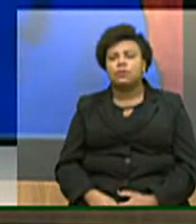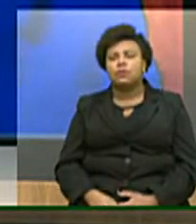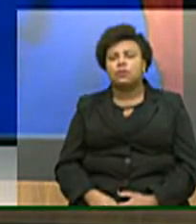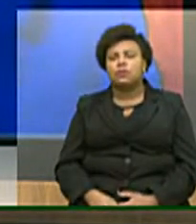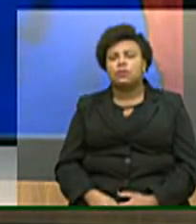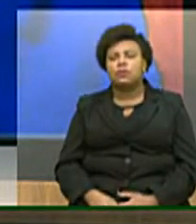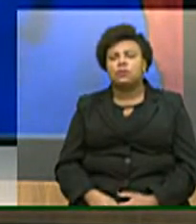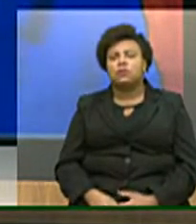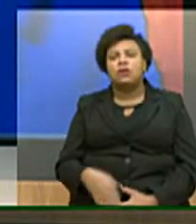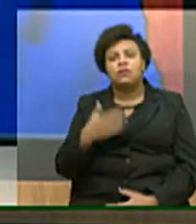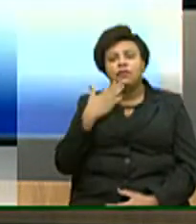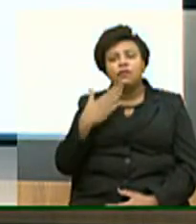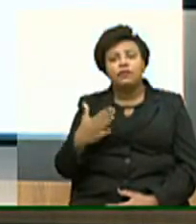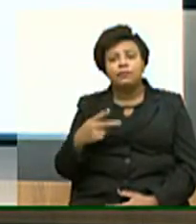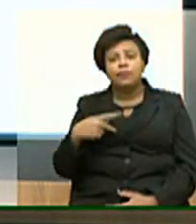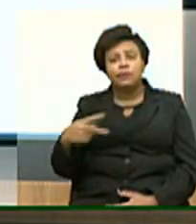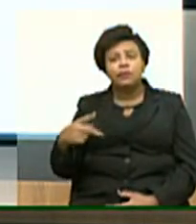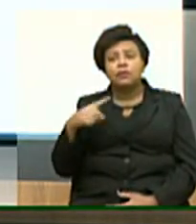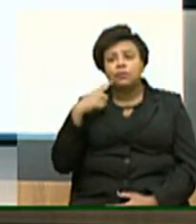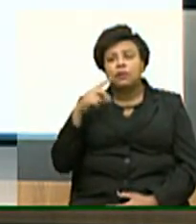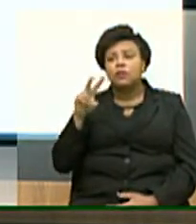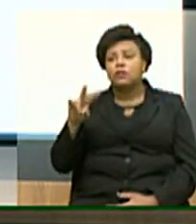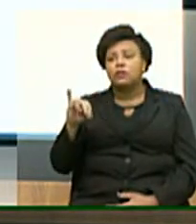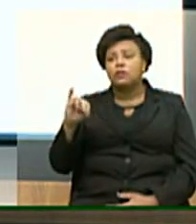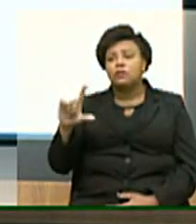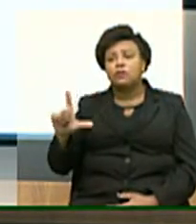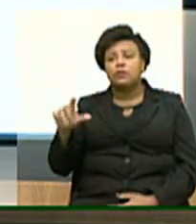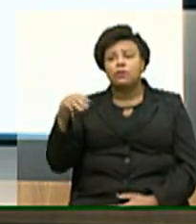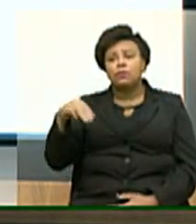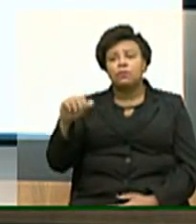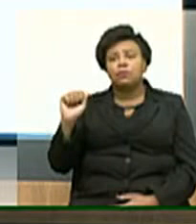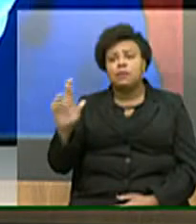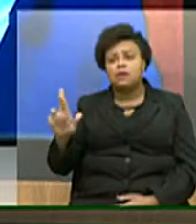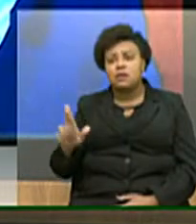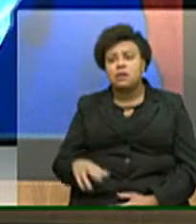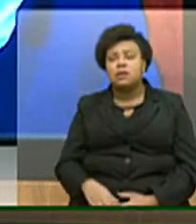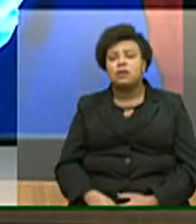Deputado Thiago Simon, favorável, presidente. Deputado Gilmar Lourenço.